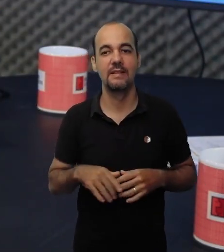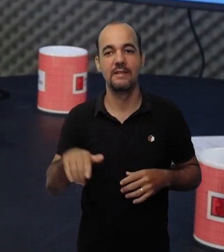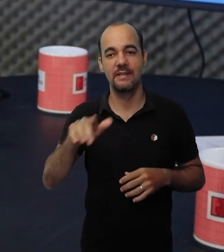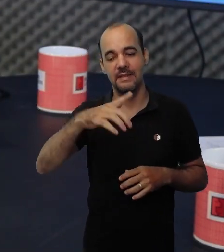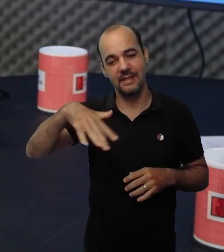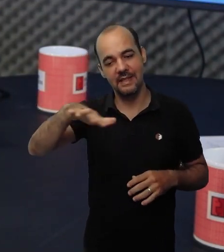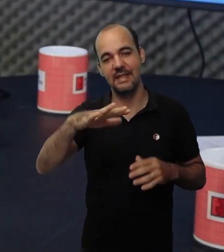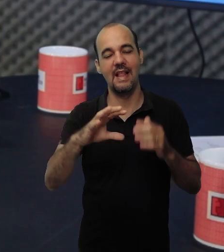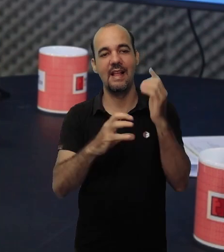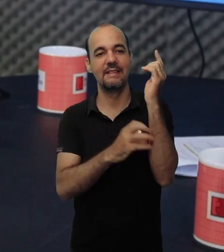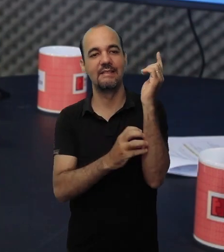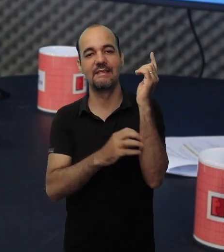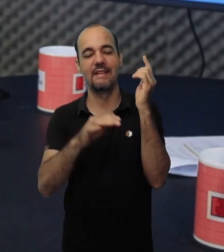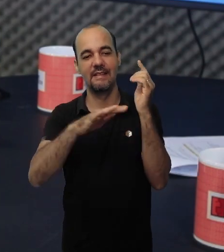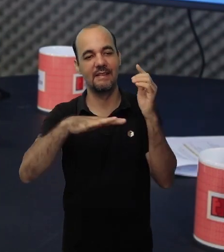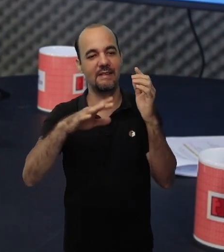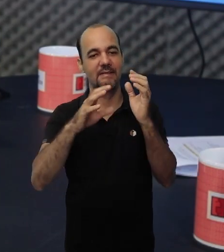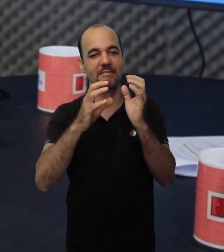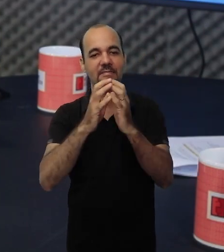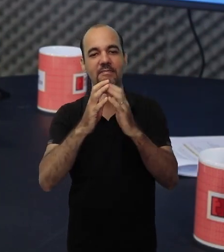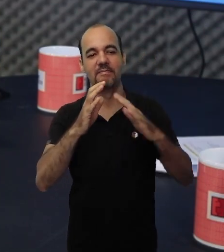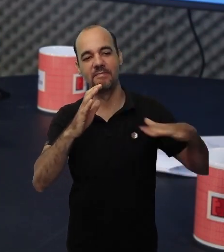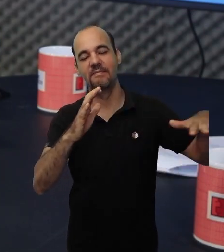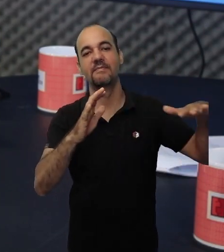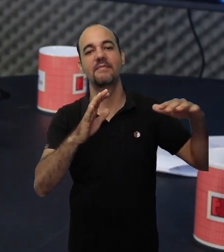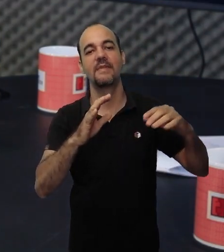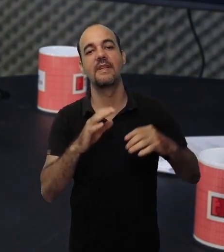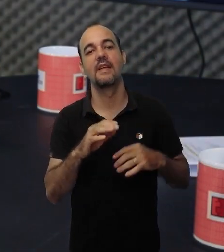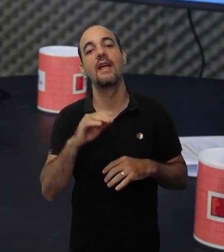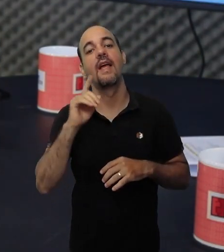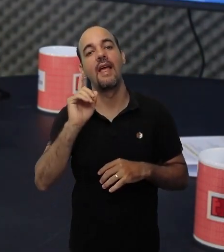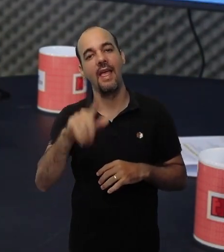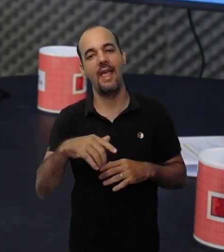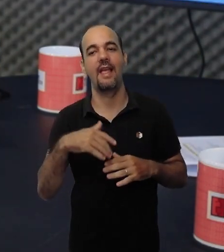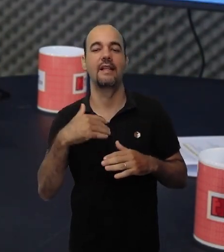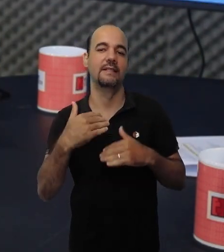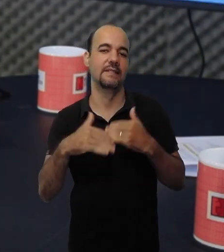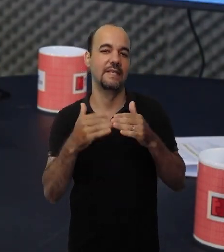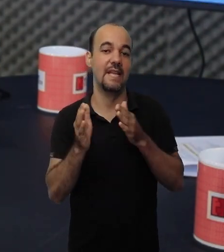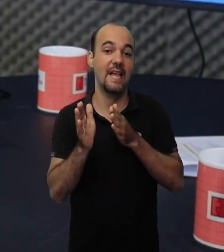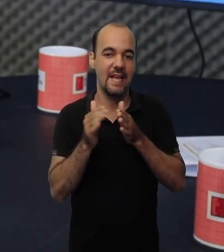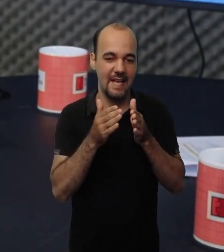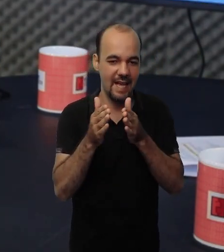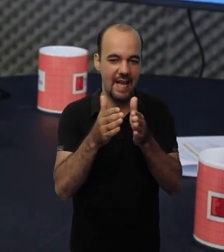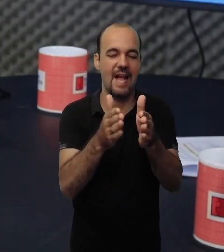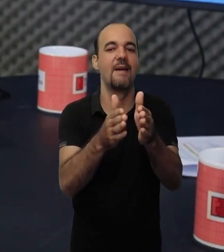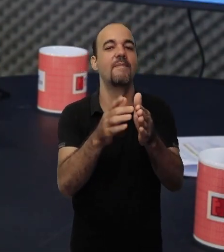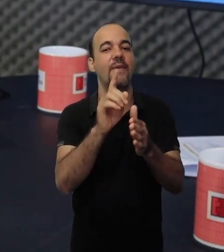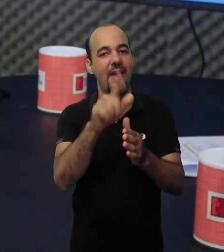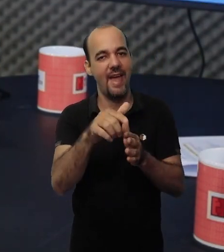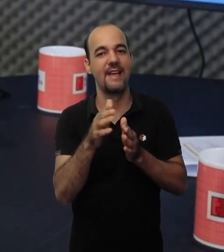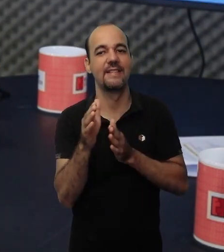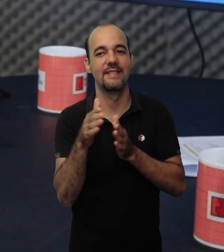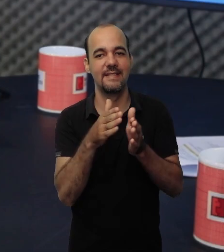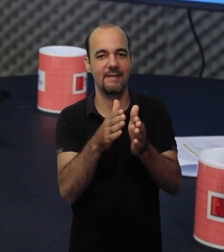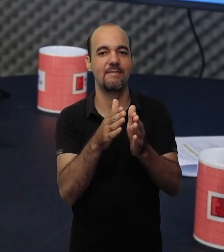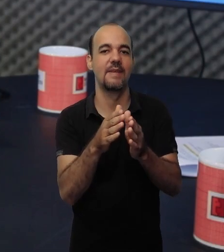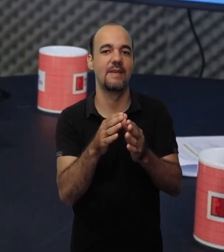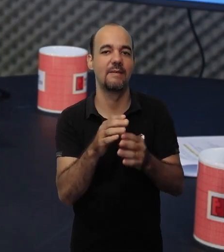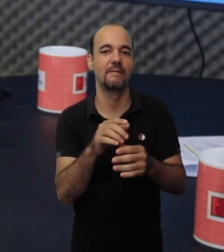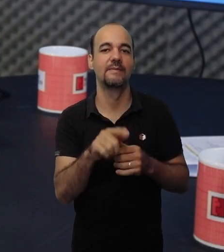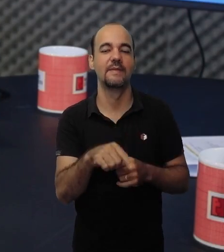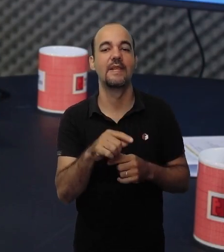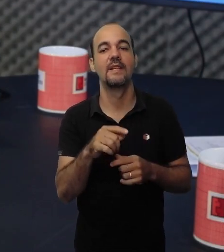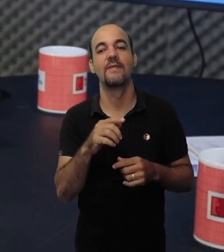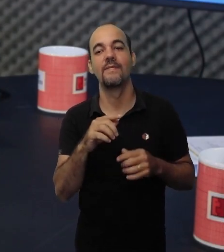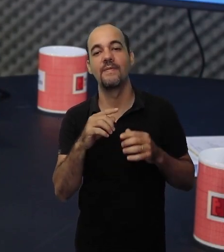nossa regional. É nesse processo, é nesse caminho que a gente tem... Lá é